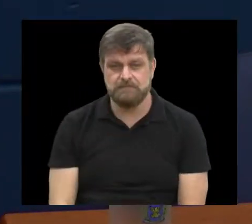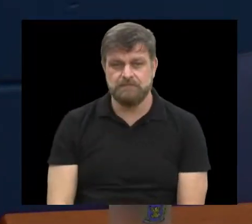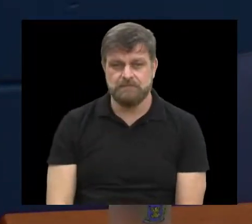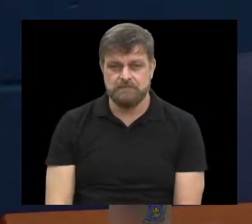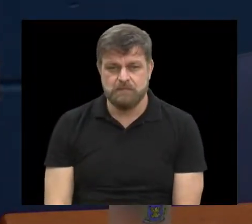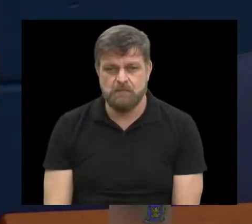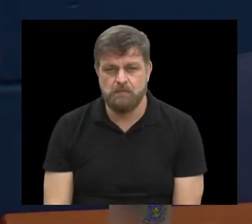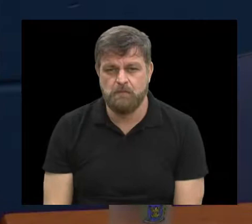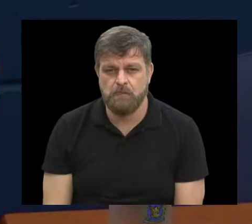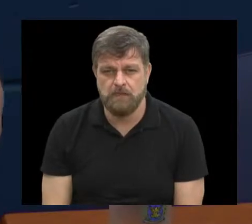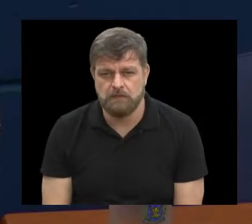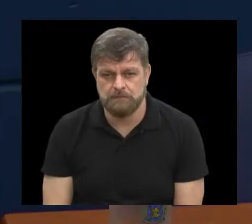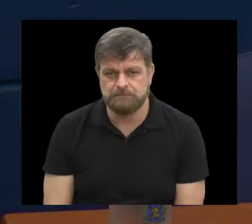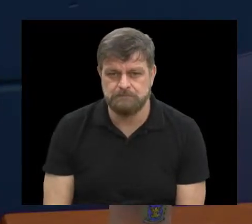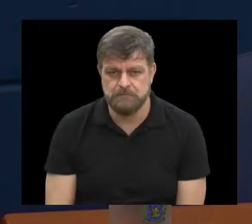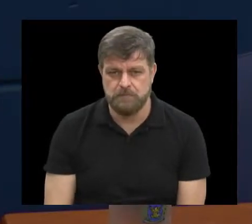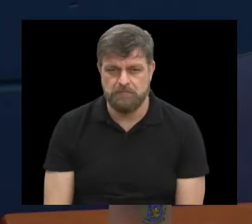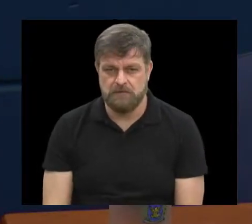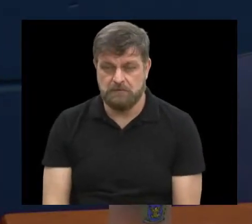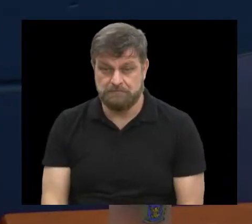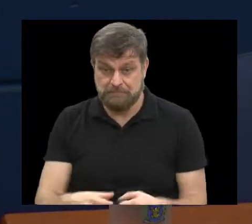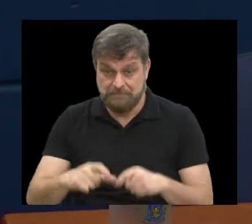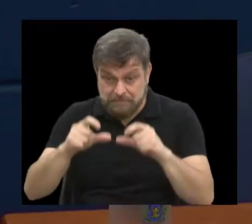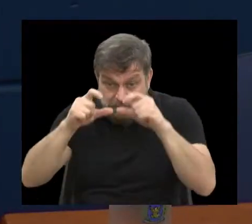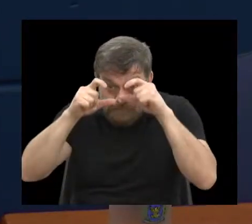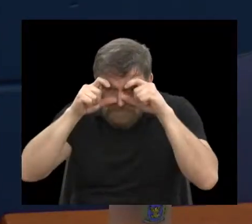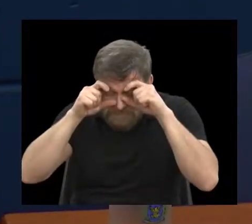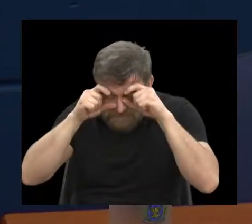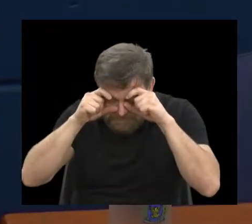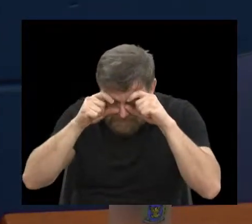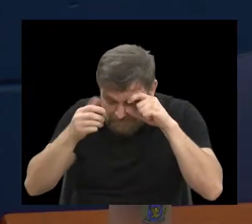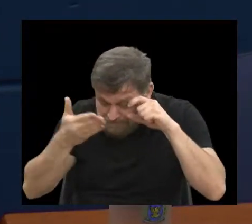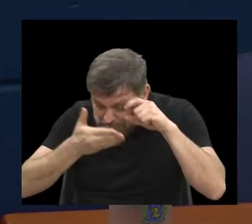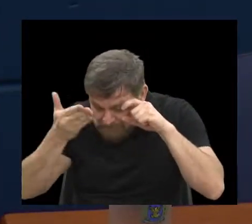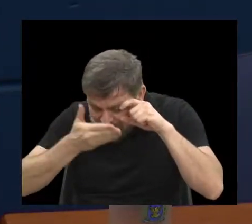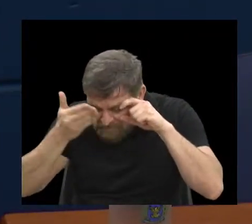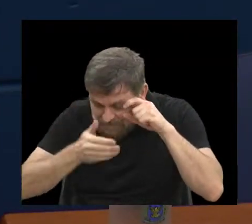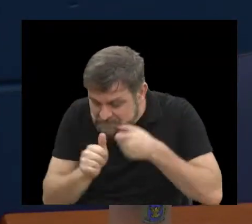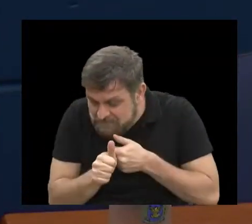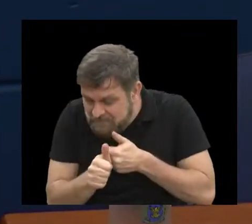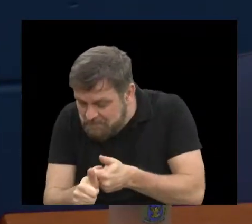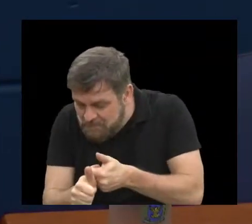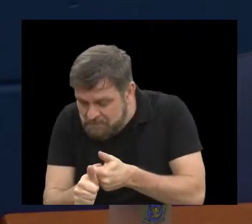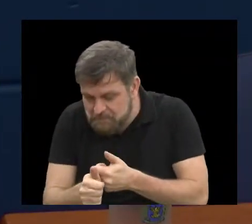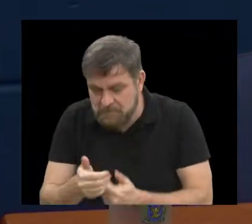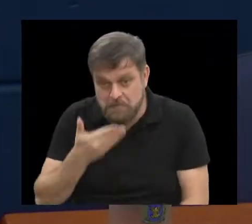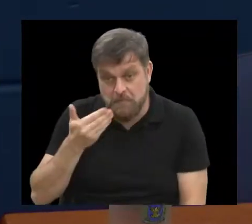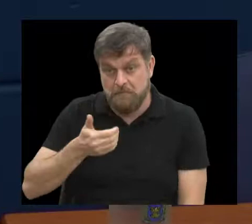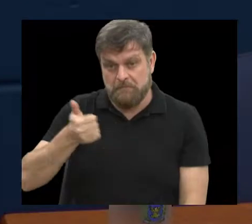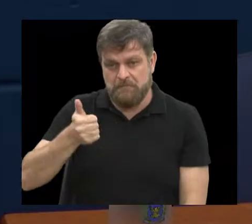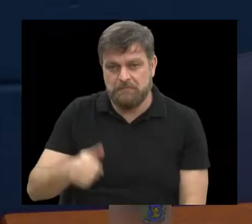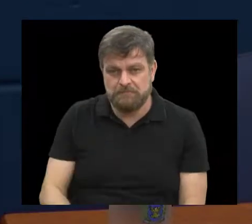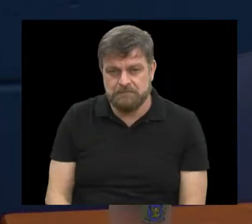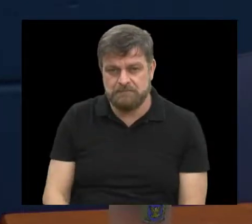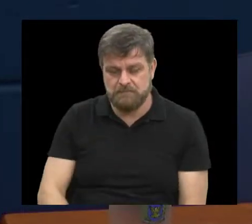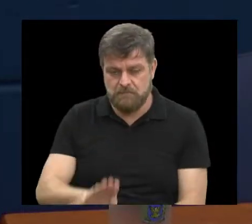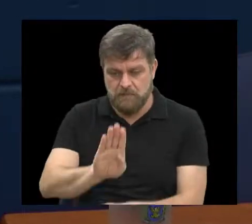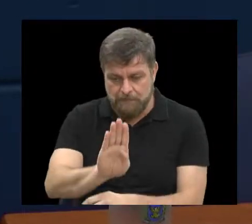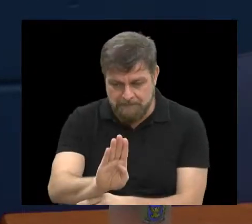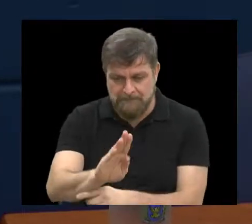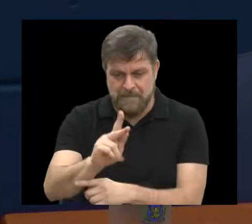Vou colocar meu óculos, porque senão eu não consigo acompanhar, tá bom? O benefício de